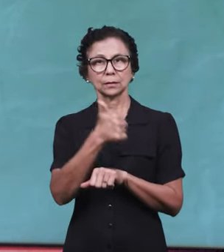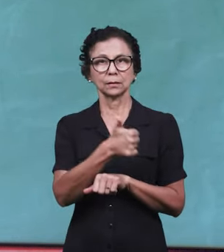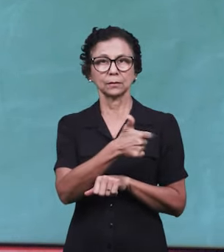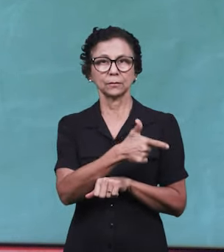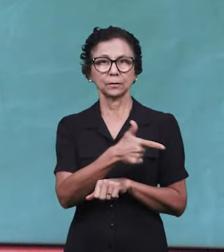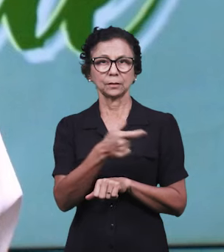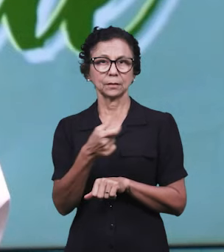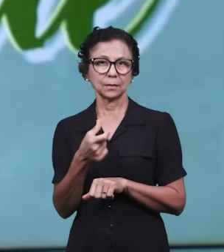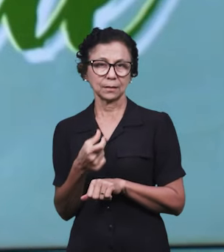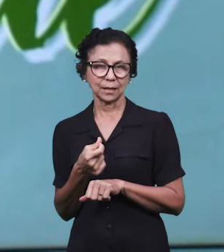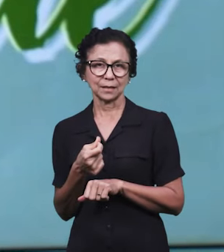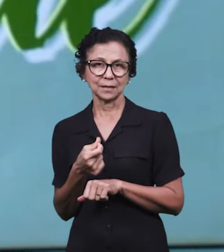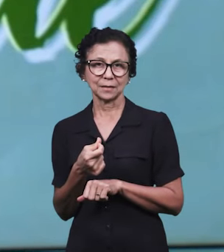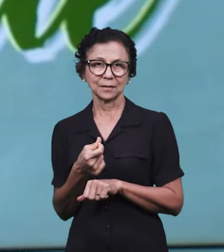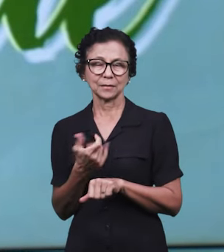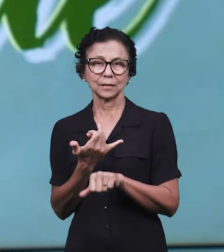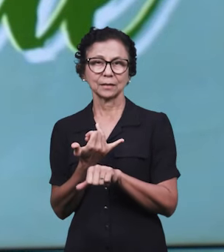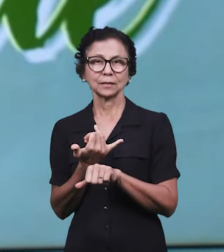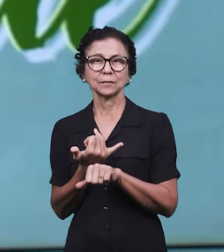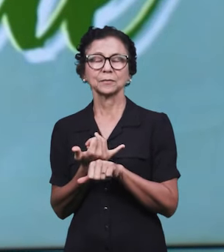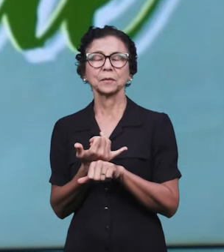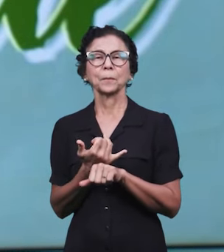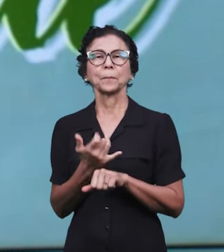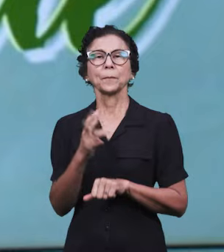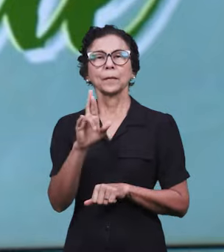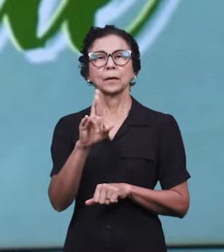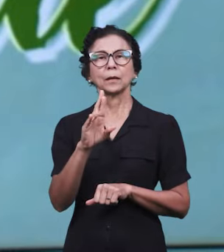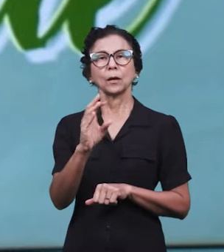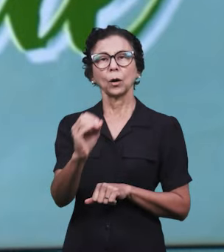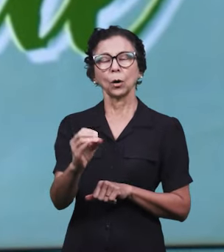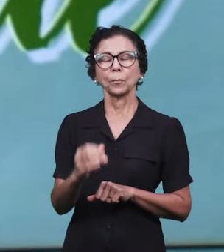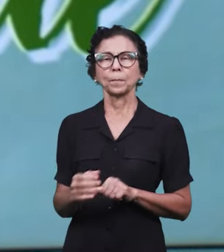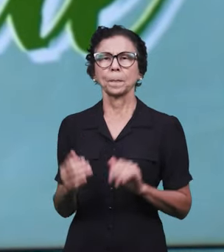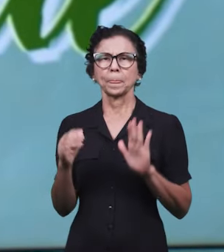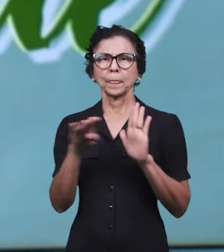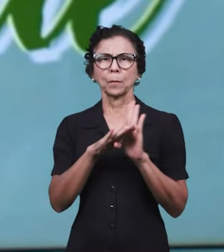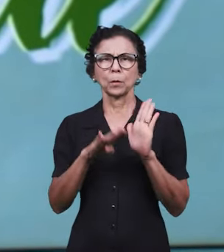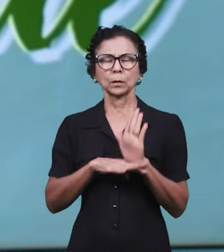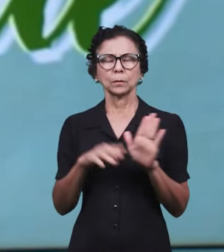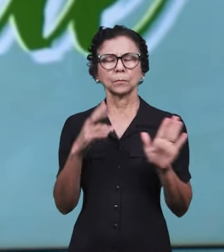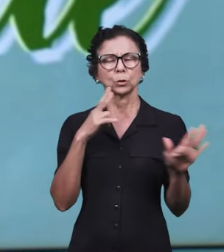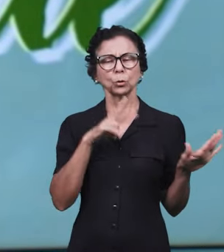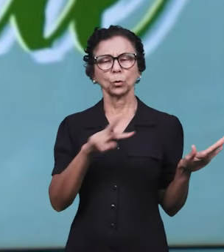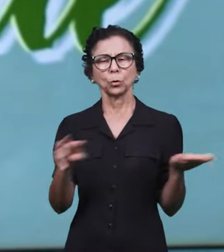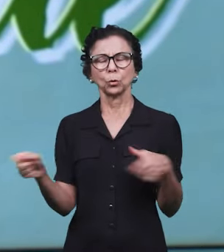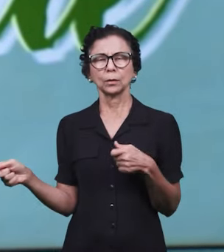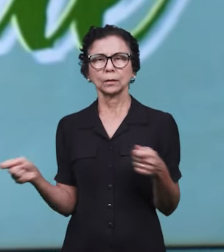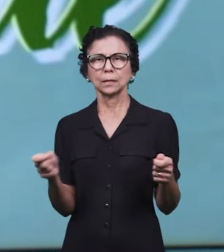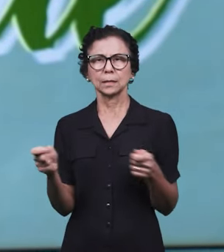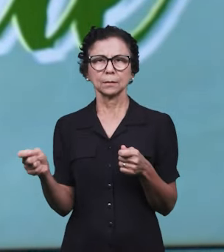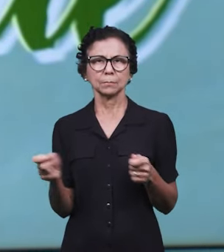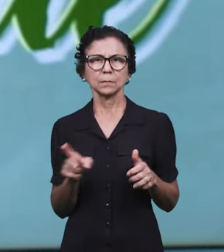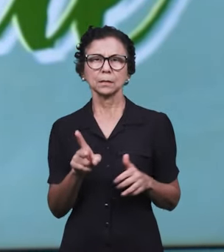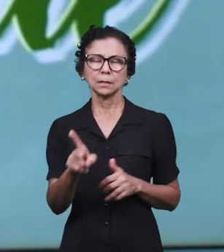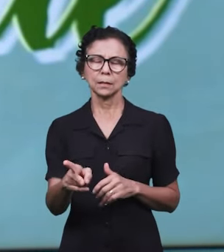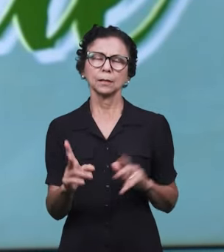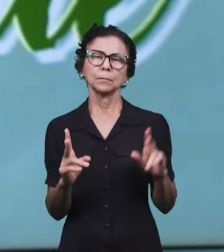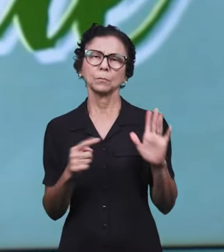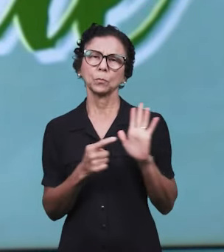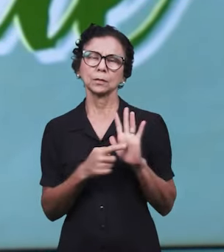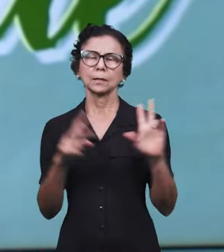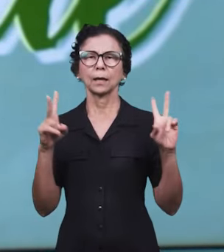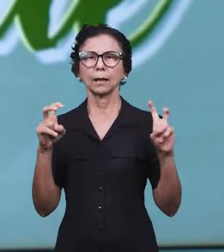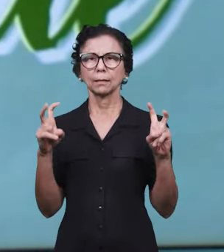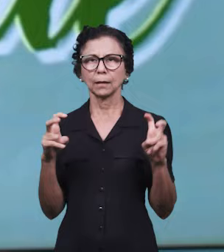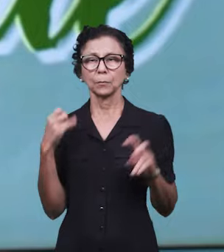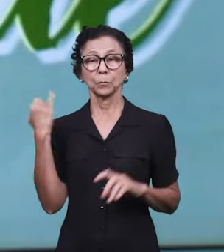Embratel. Lembrando que este programa ele é semanal. E estarei sempre trazendo algum tema relevante sobre